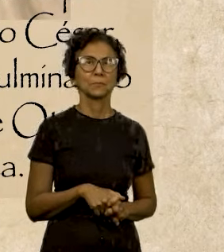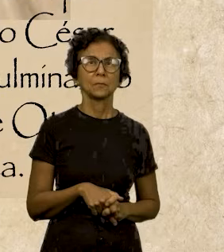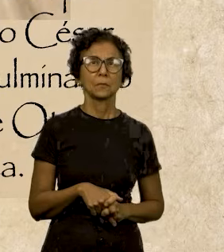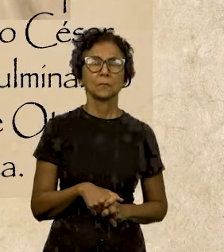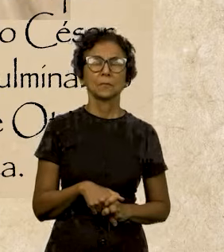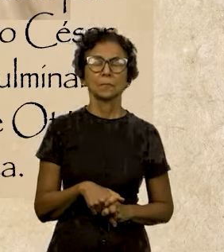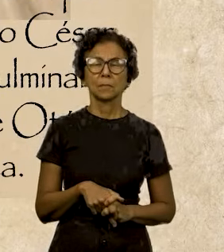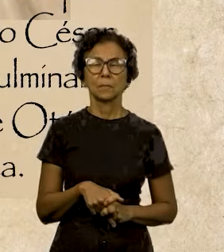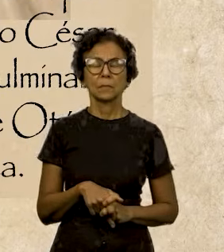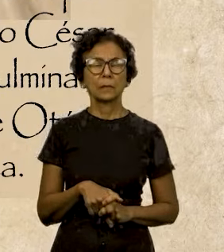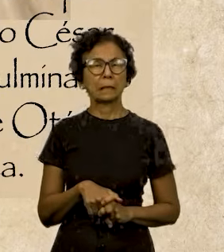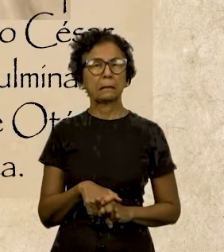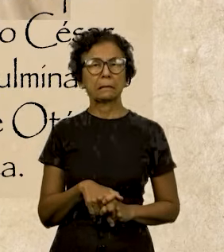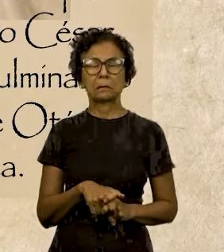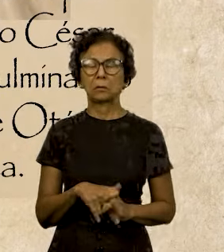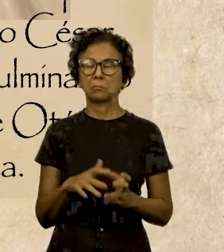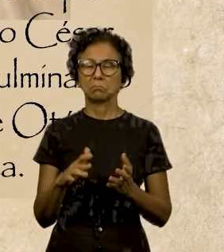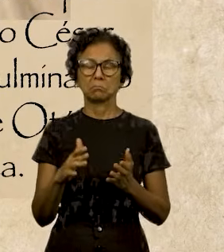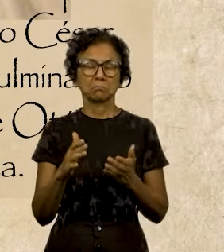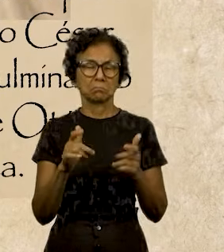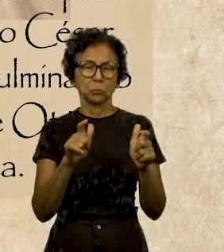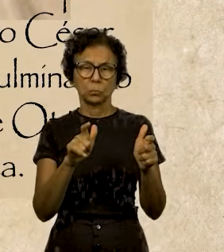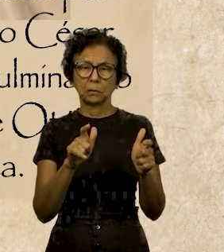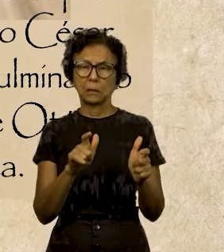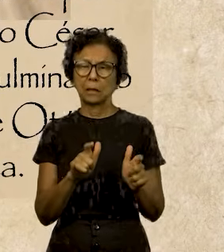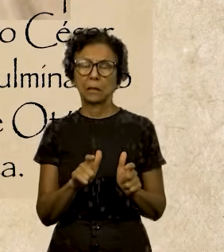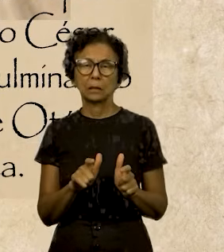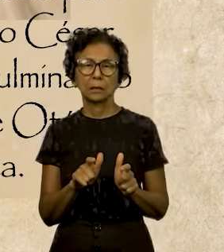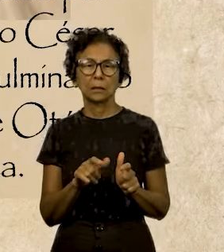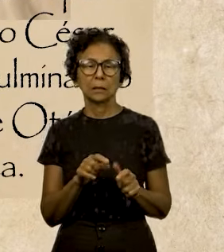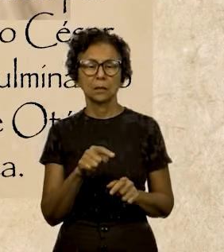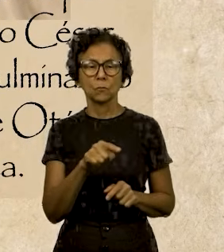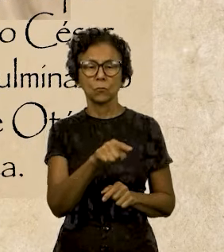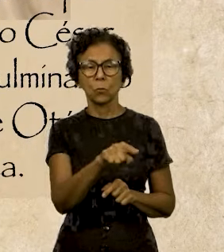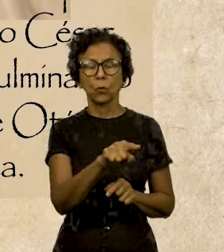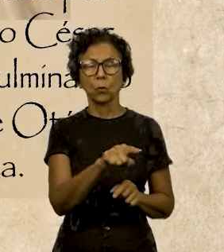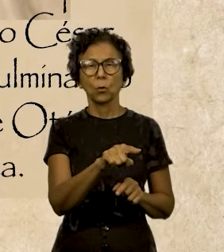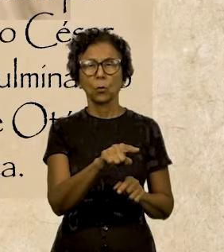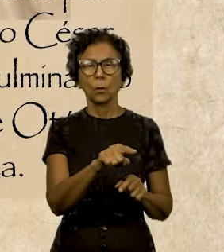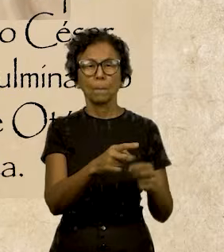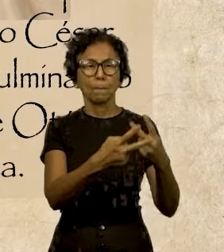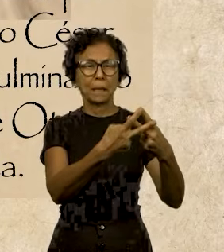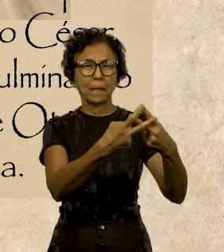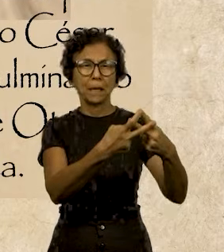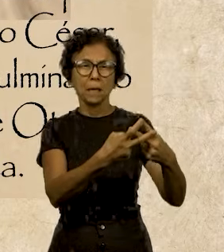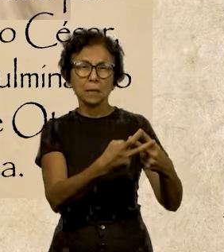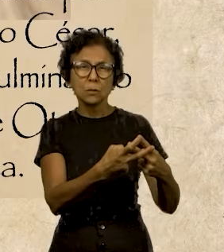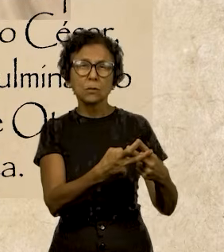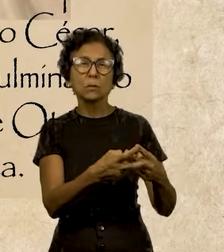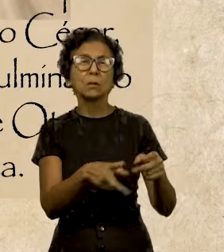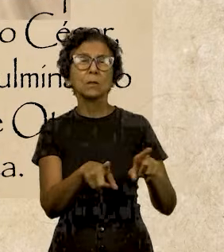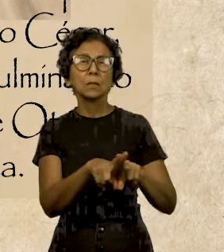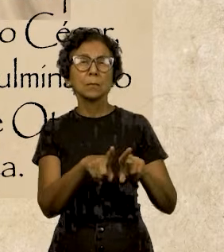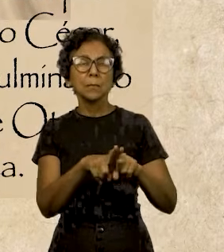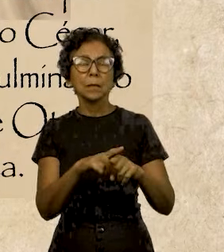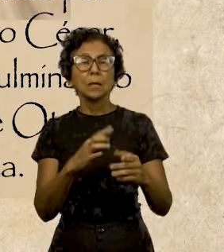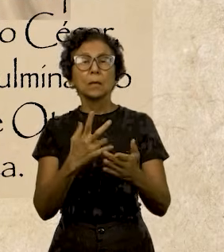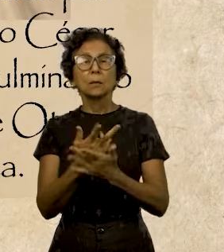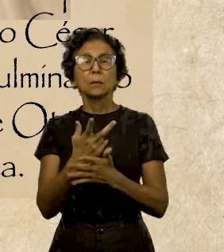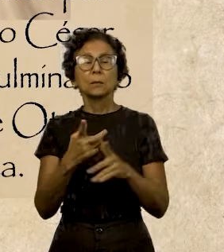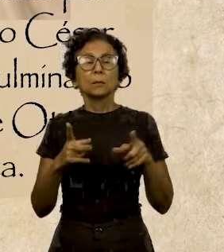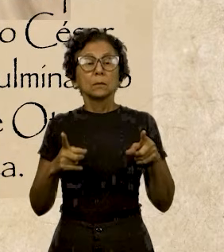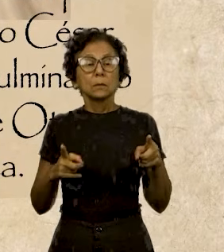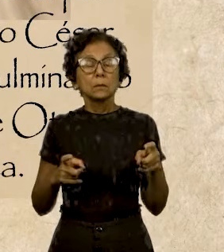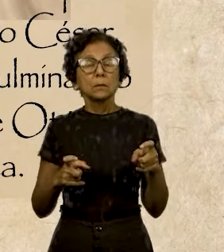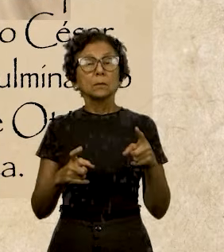exilado. E depois ele tem aquela batalha lá no Egito, quando ele